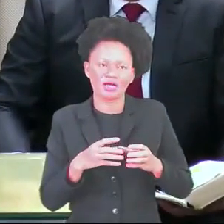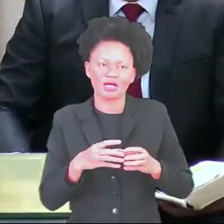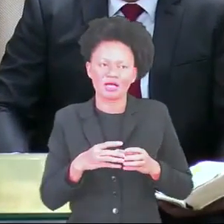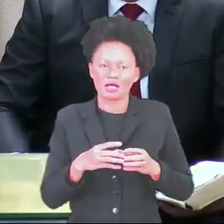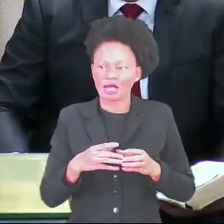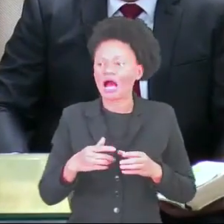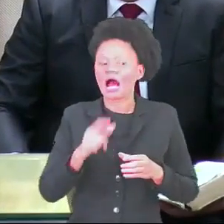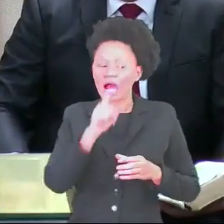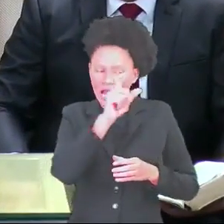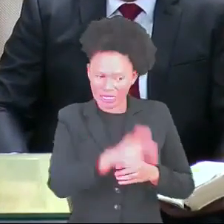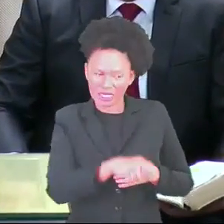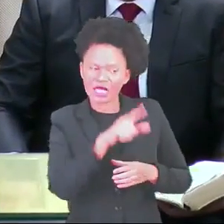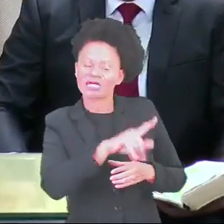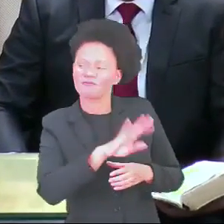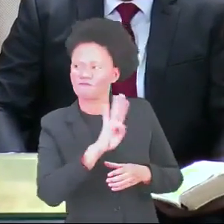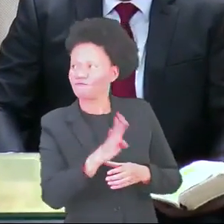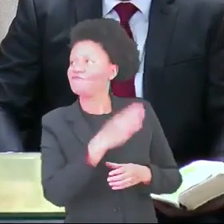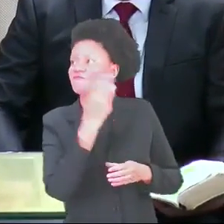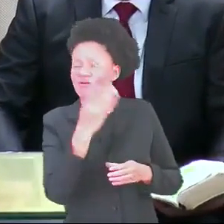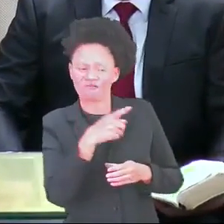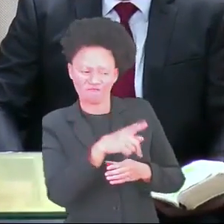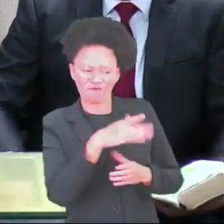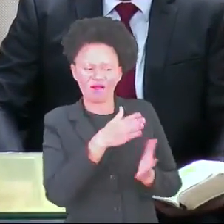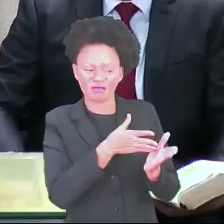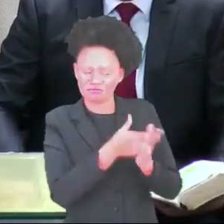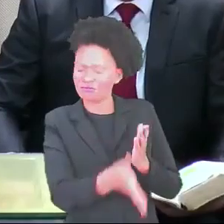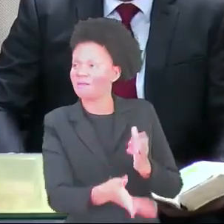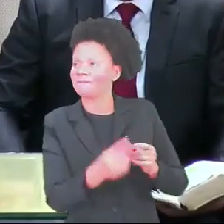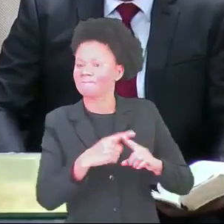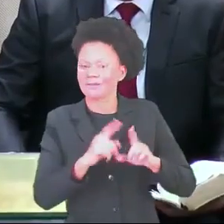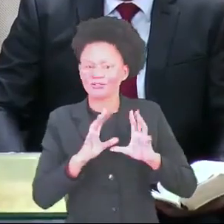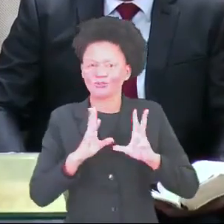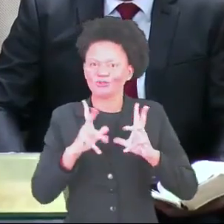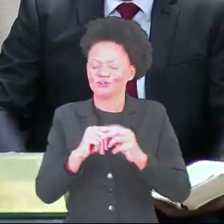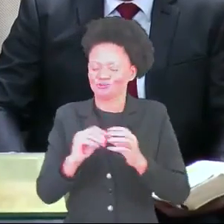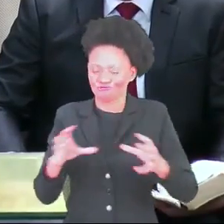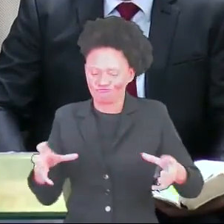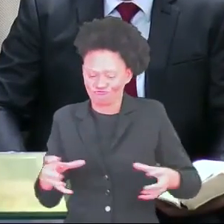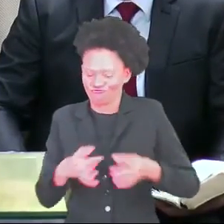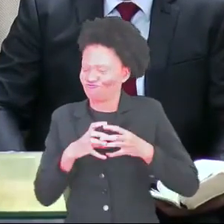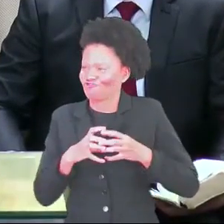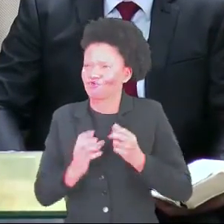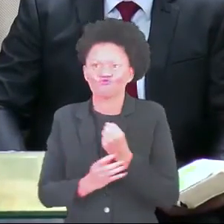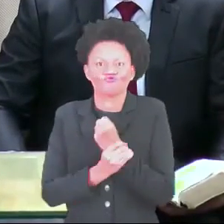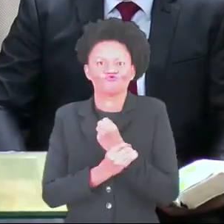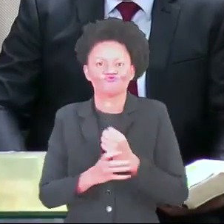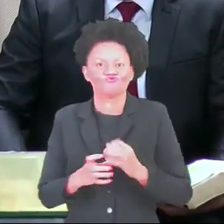me trair, que me traiu, é que vai, né, se perder. Mas todos os outros estão comigo.